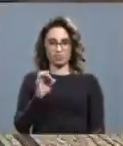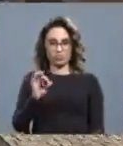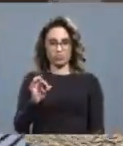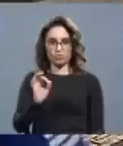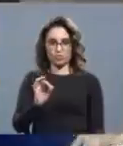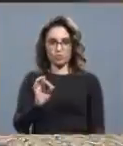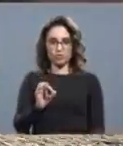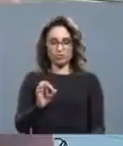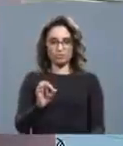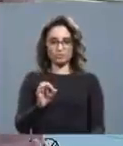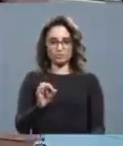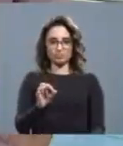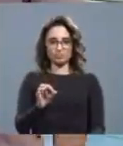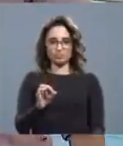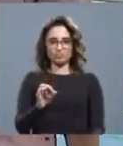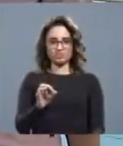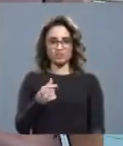Tá.